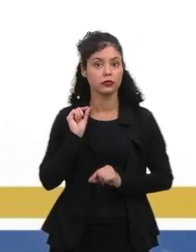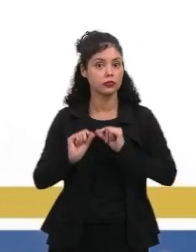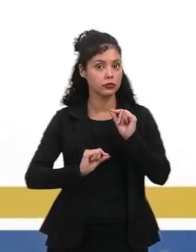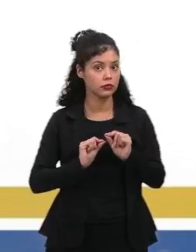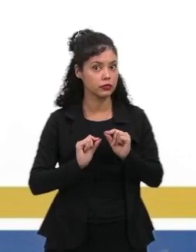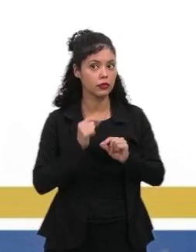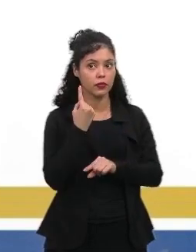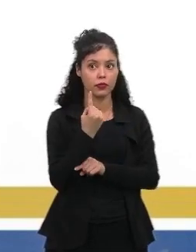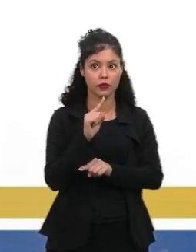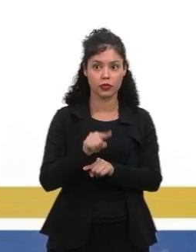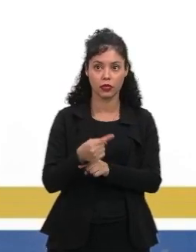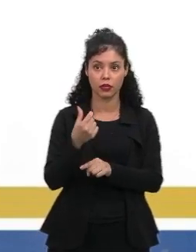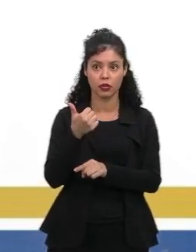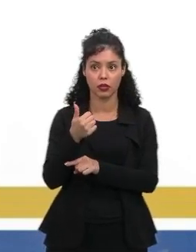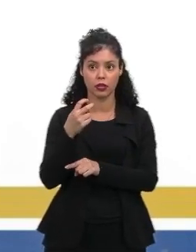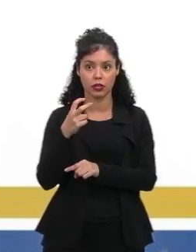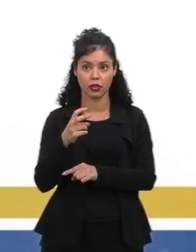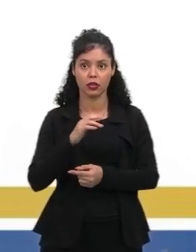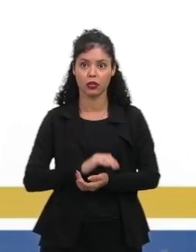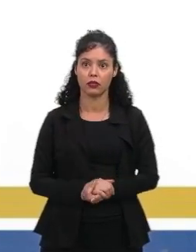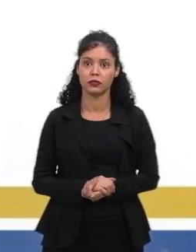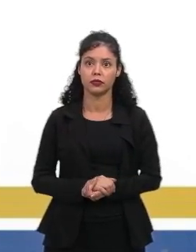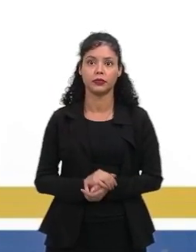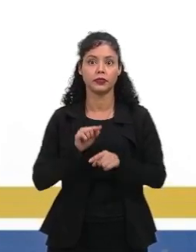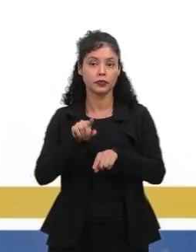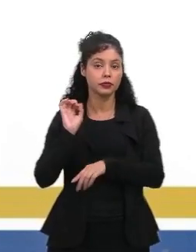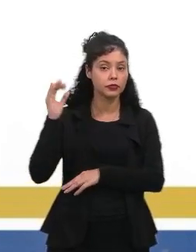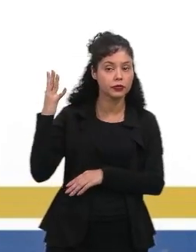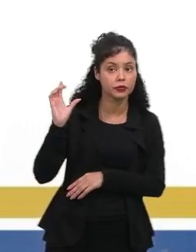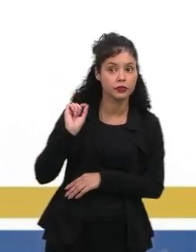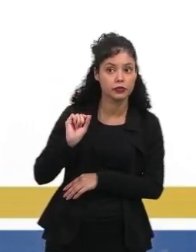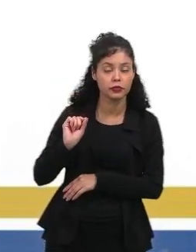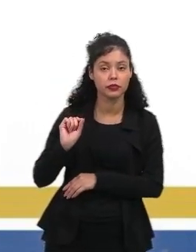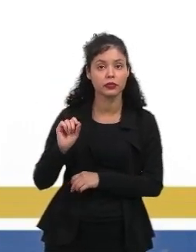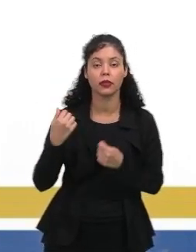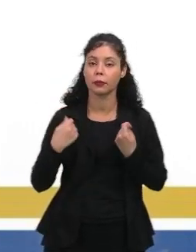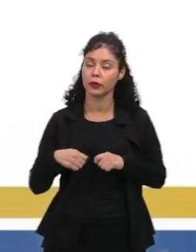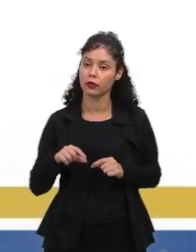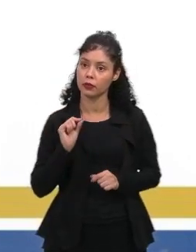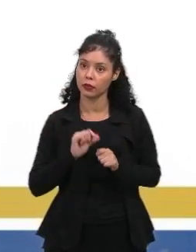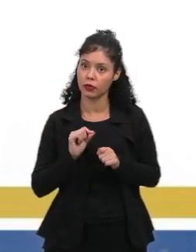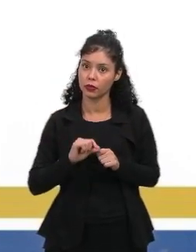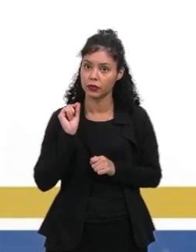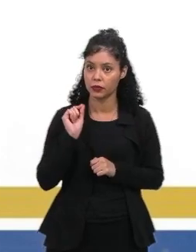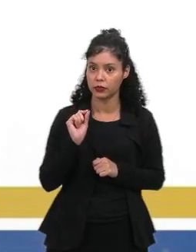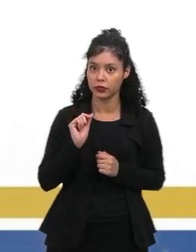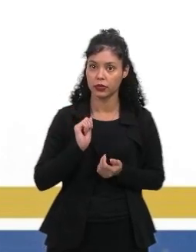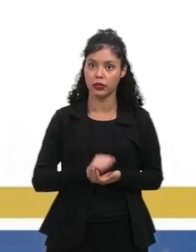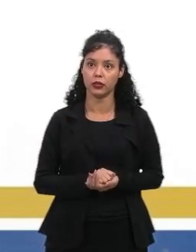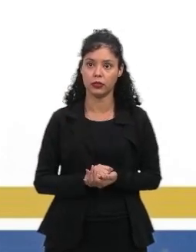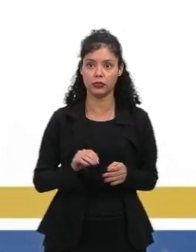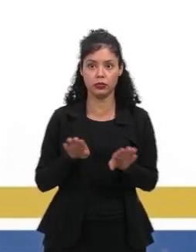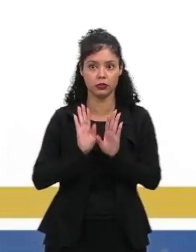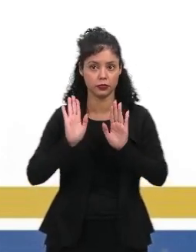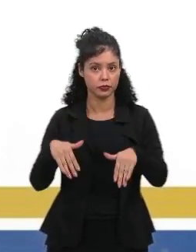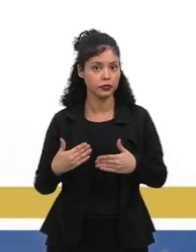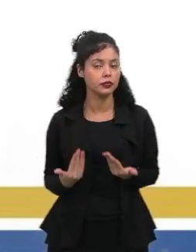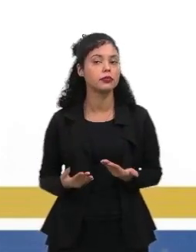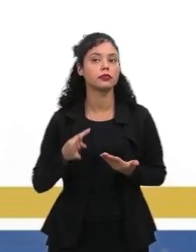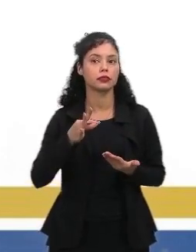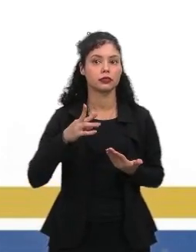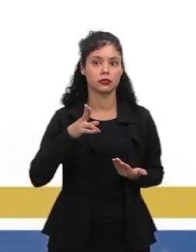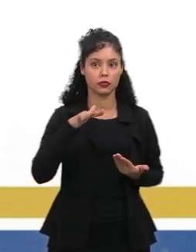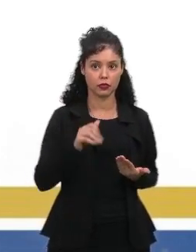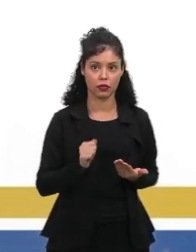dá 1,215. Nesse caso, o que é que temos aqui? Eu quero saber qual que é a taxa que está